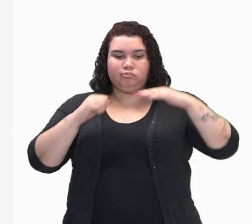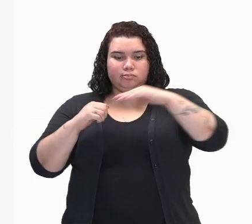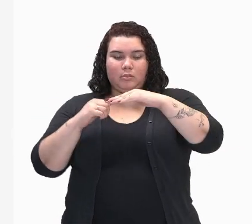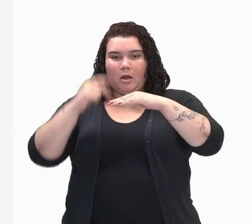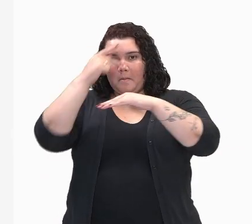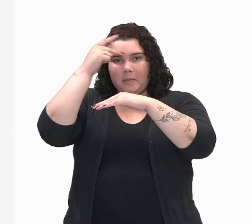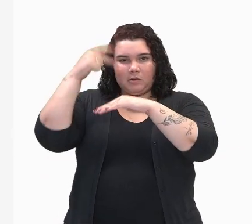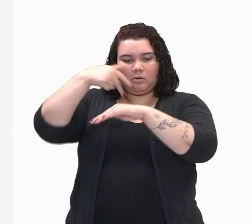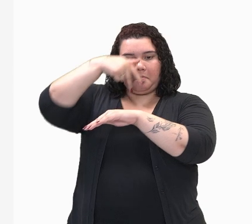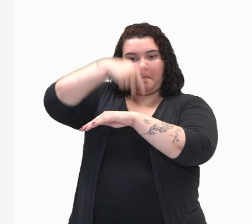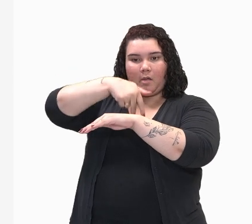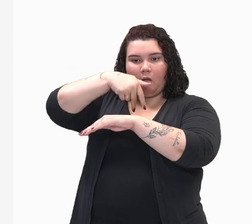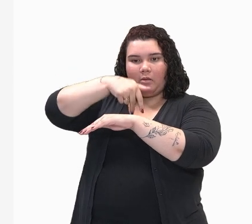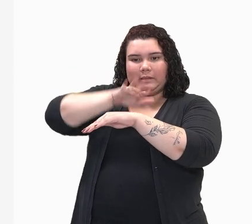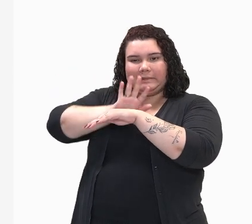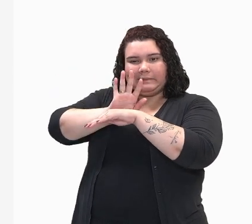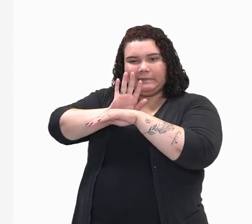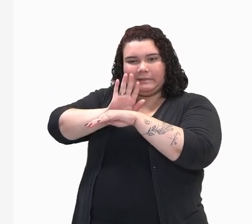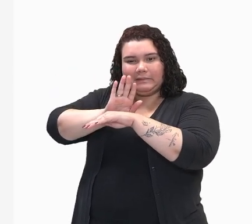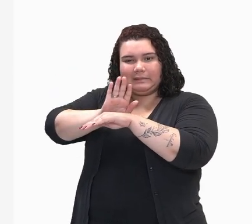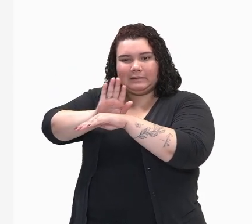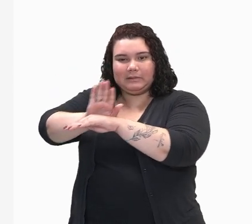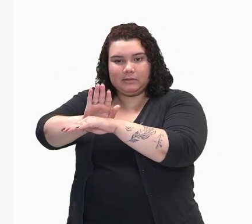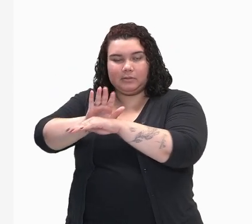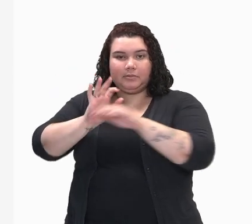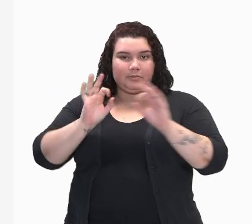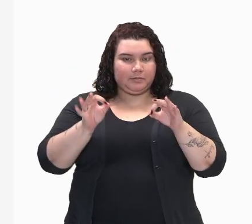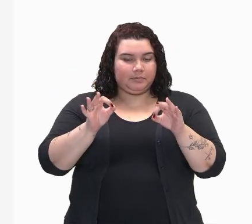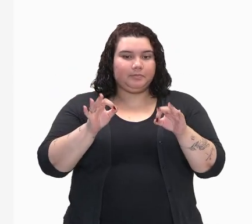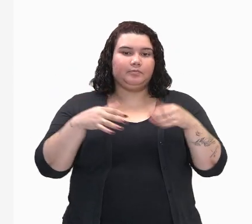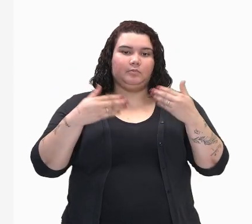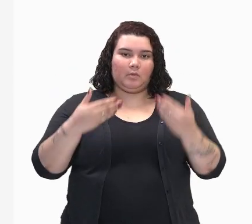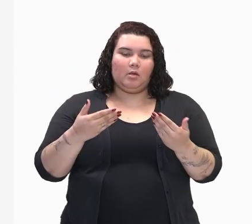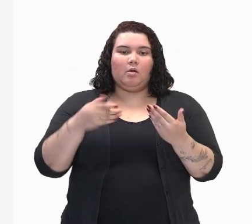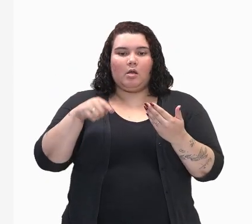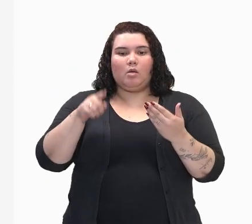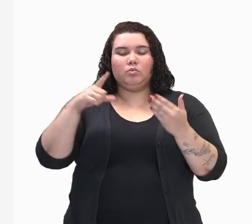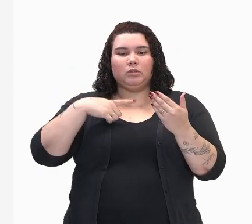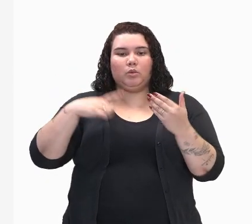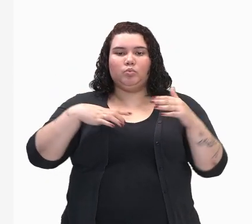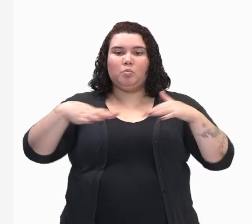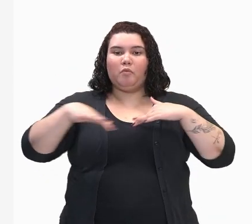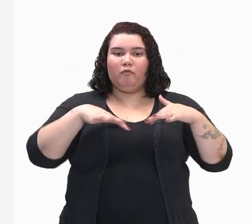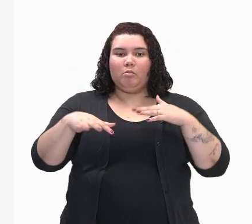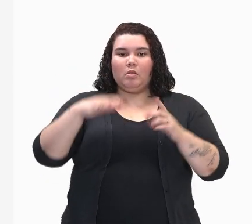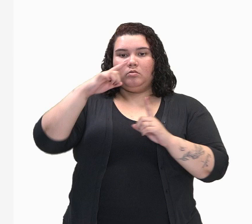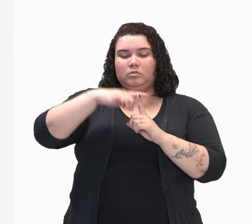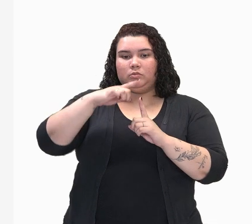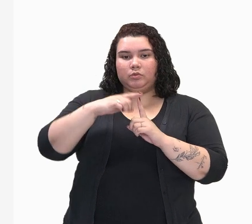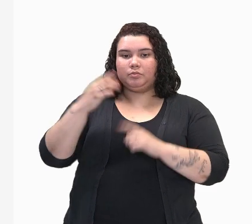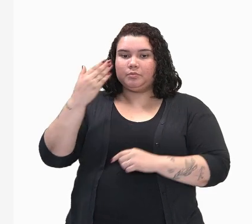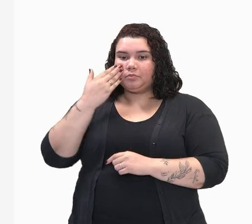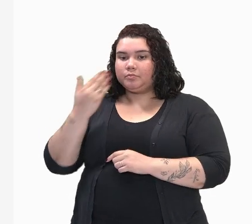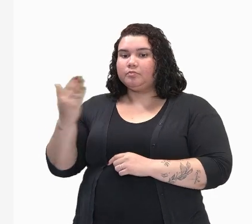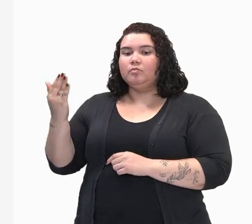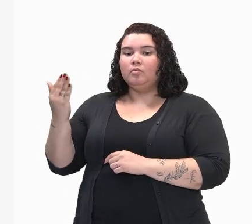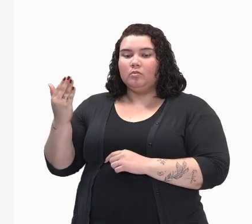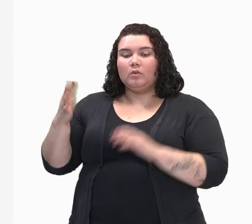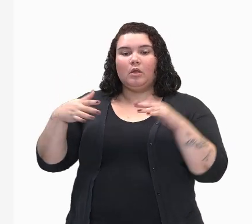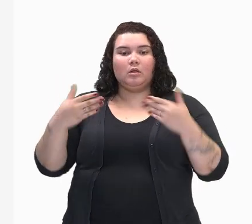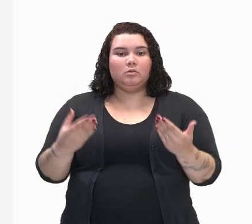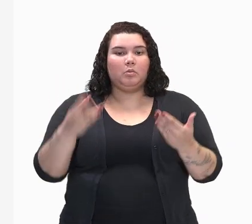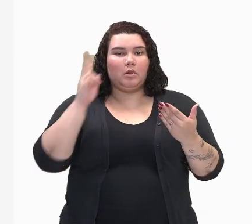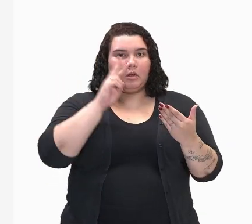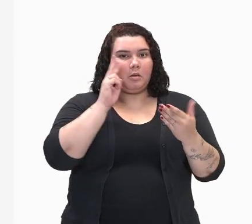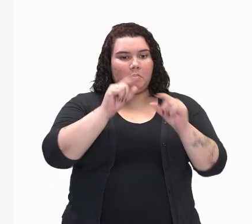a força que ele está aplicando é uma força na direção horizontal, aí está a direção, e o sentido, porque a horizontal ela tem dois sentidos